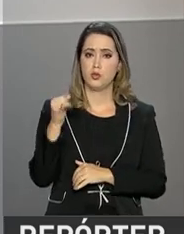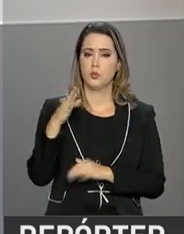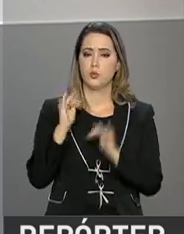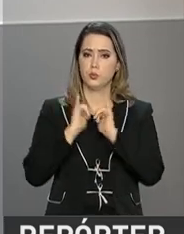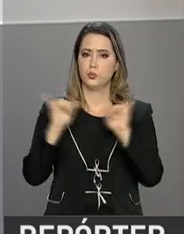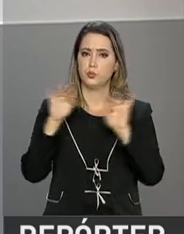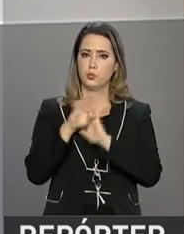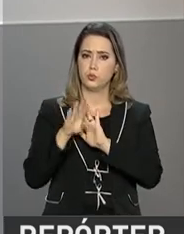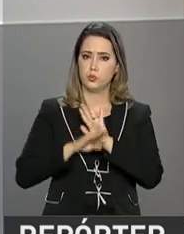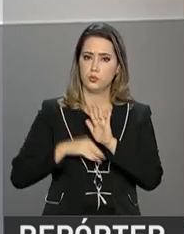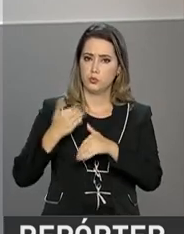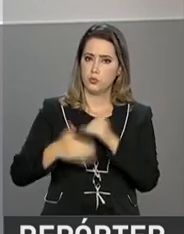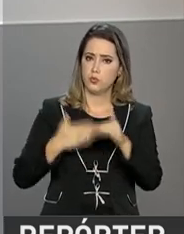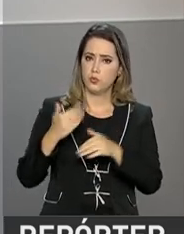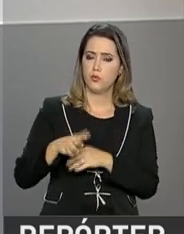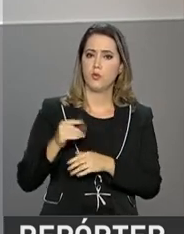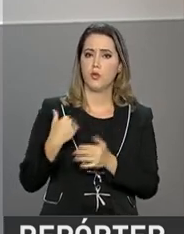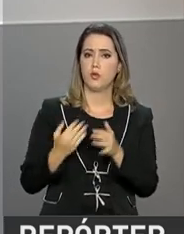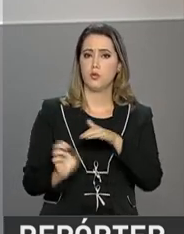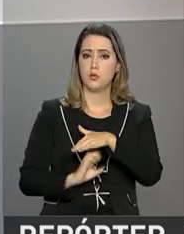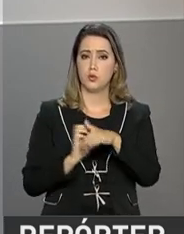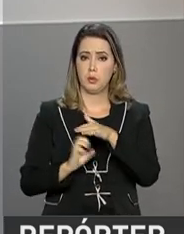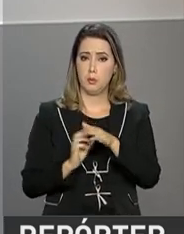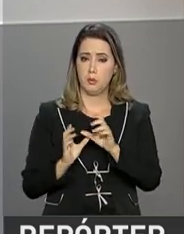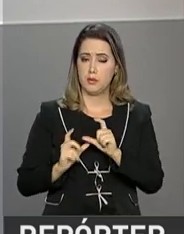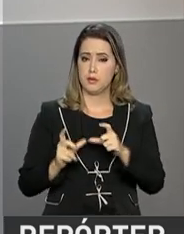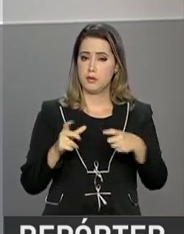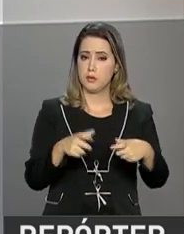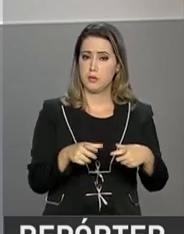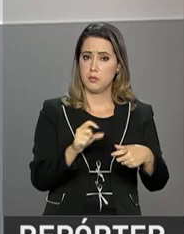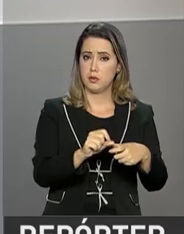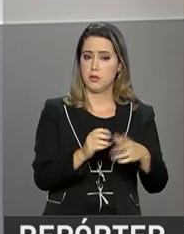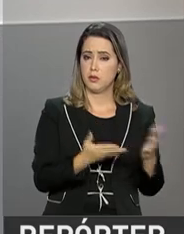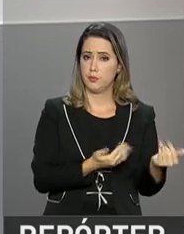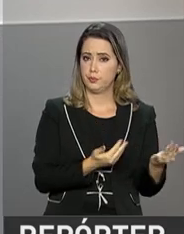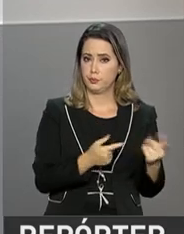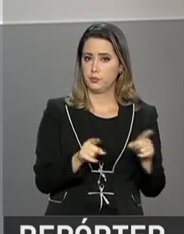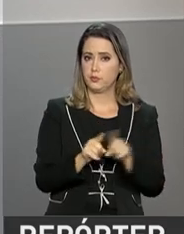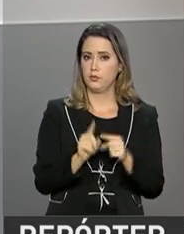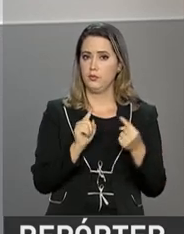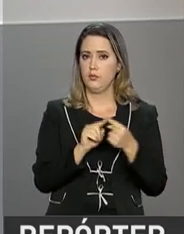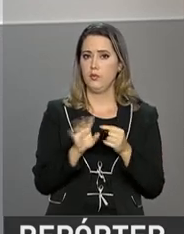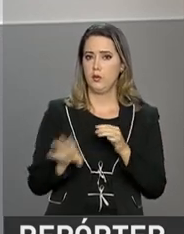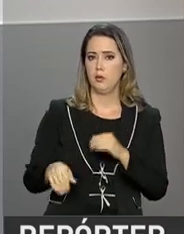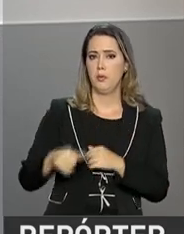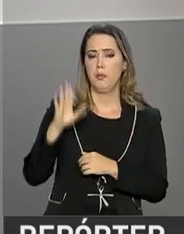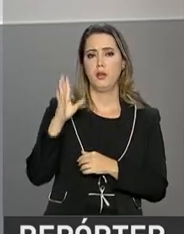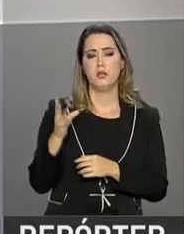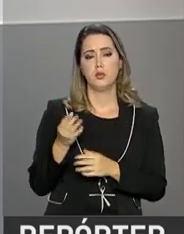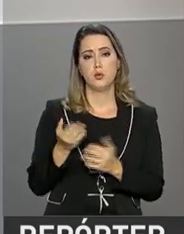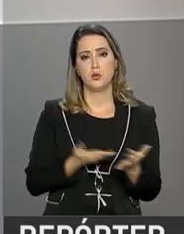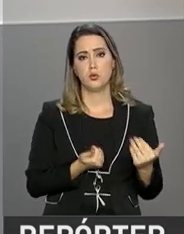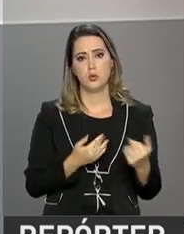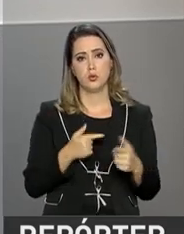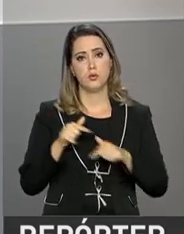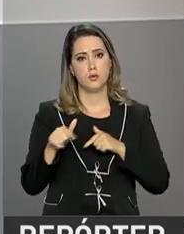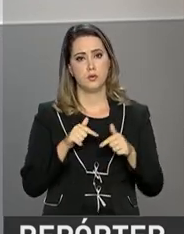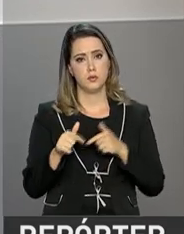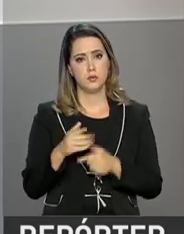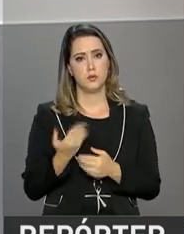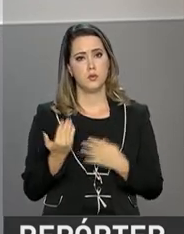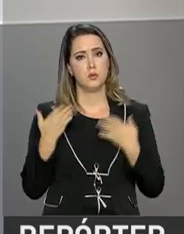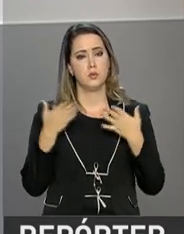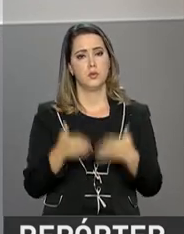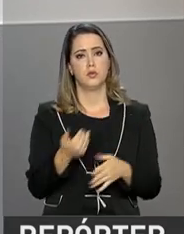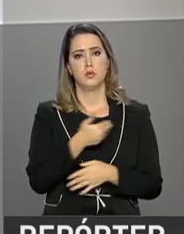do plano nacional de desenvolvimento de startup para a juventude o objetivo é inserir mais jovens no mercado de trabalho o